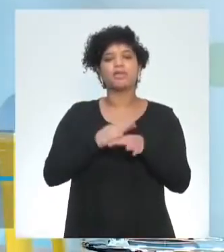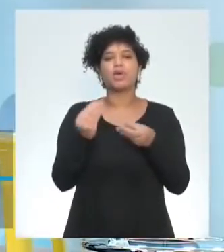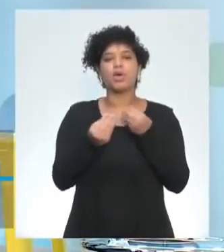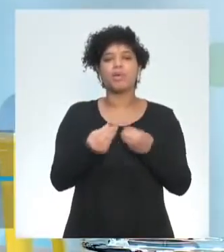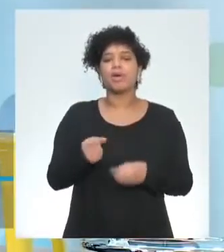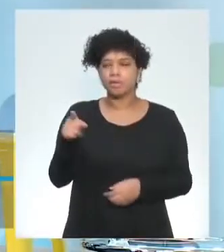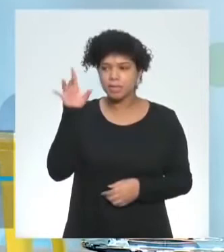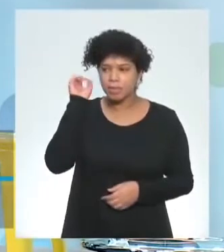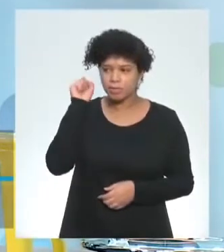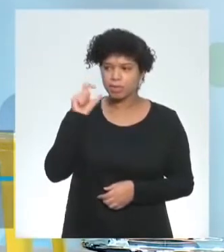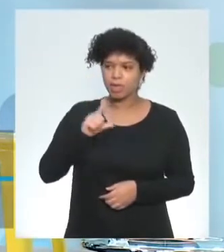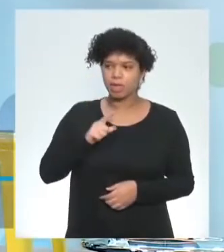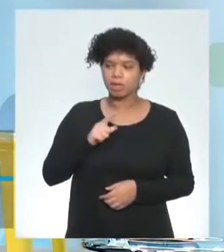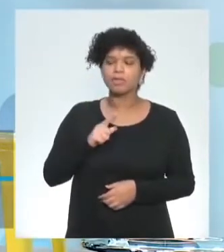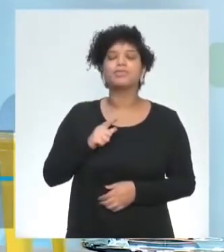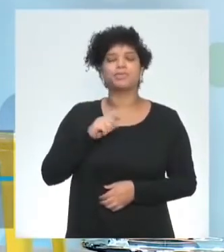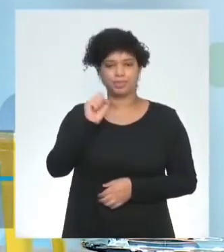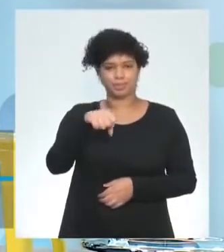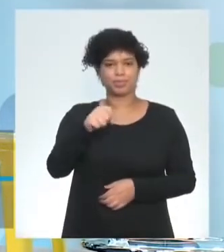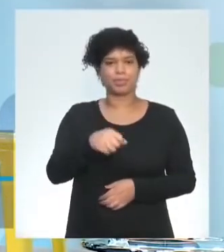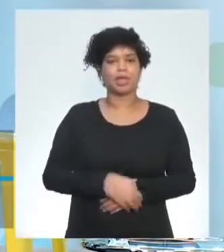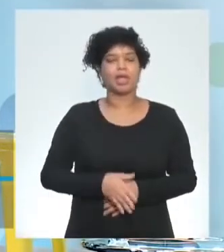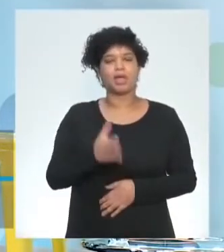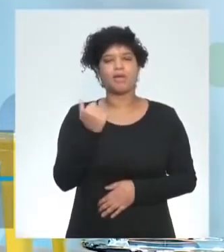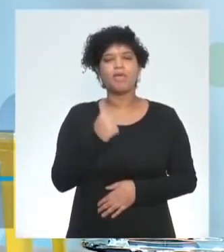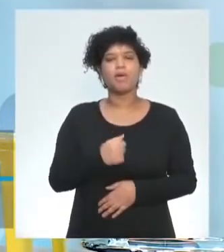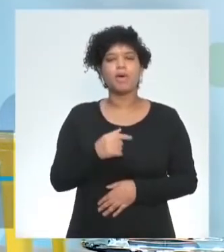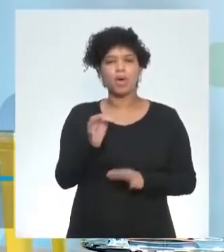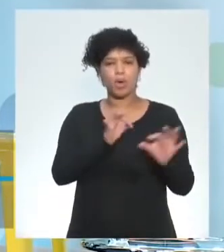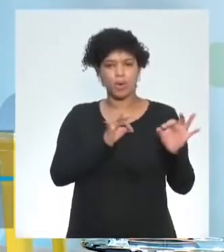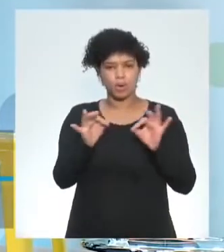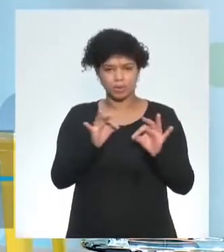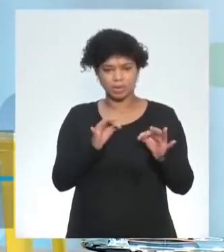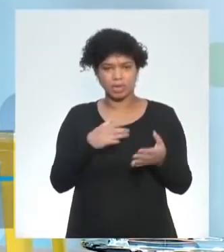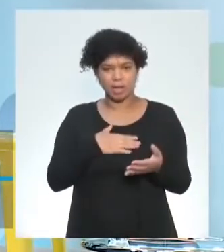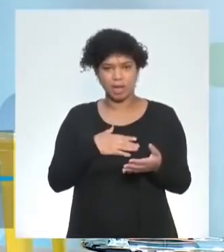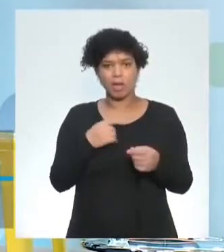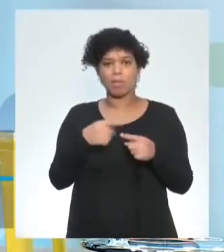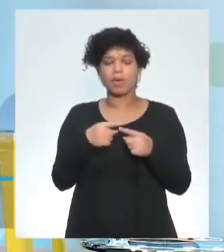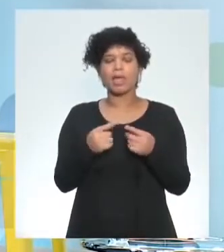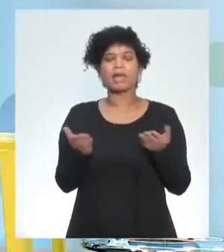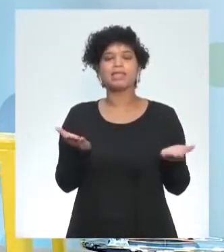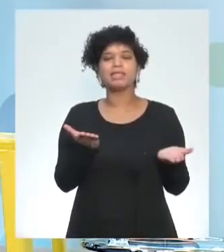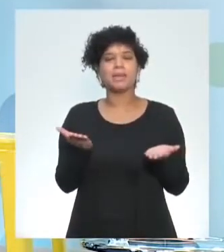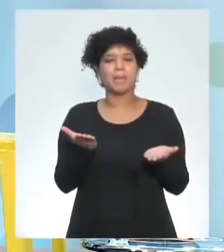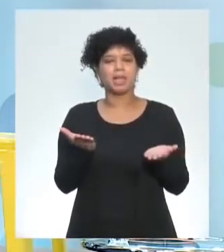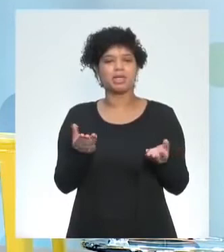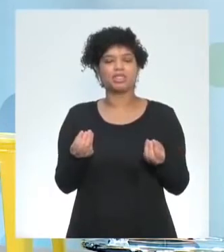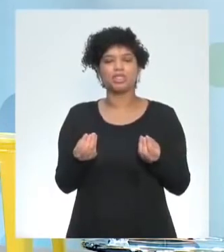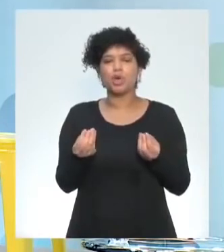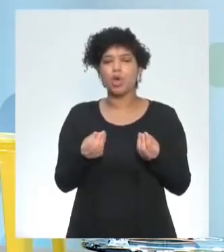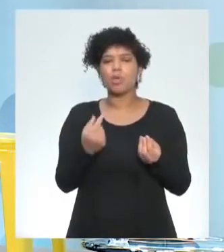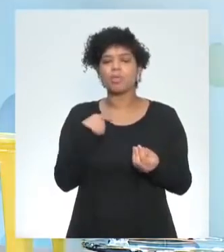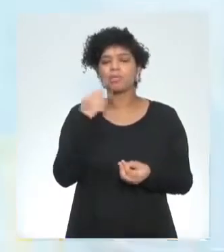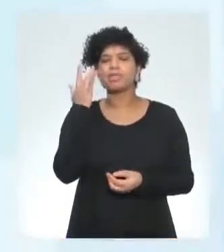ouvindo? Estou, então, sim. Vamos montar as proporções, já que eles são semelhantes, como vai ficar, então, aqui a